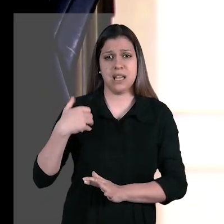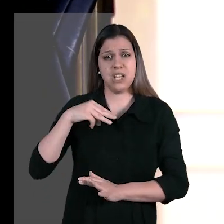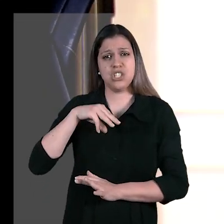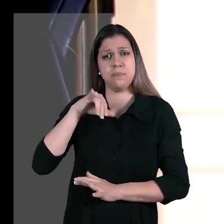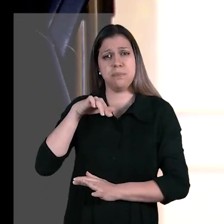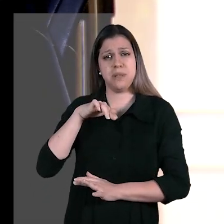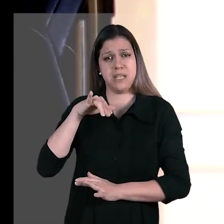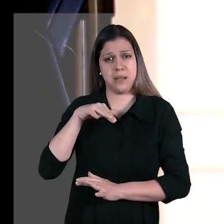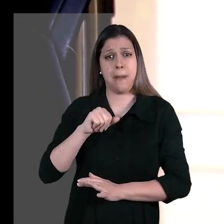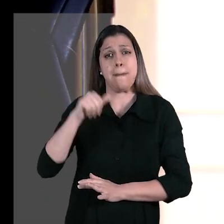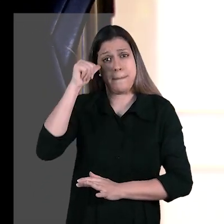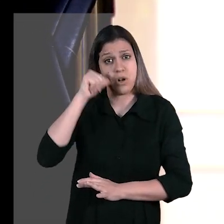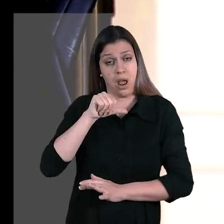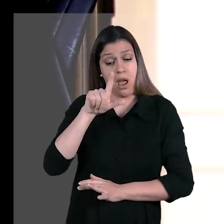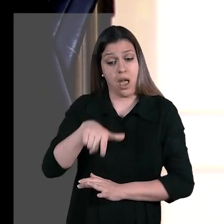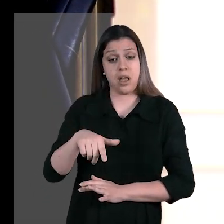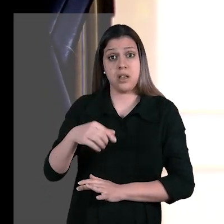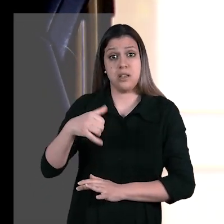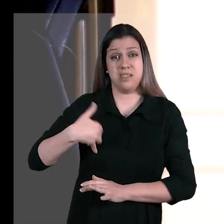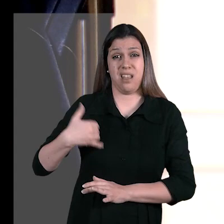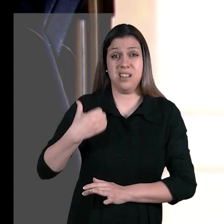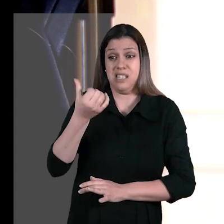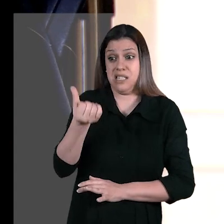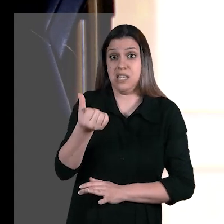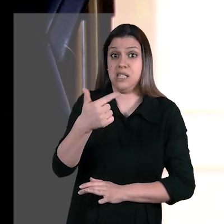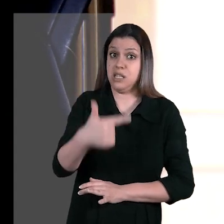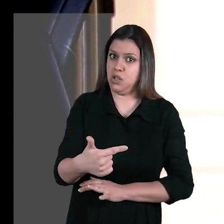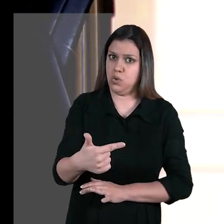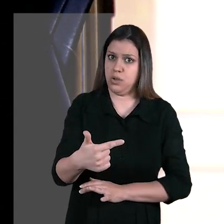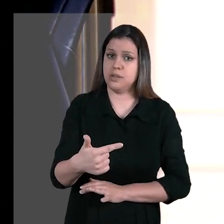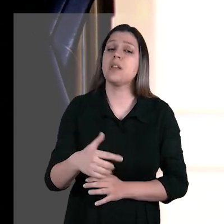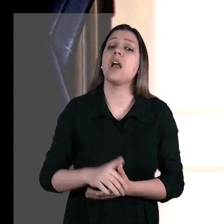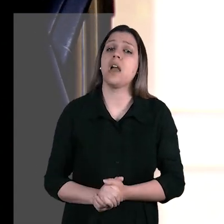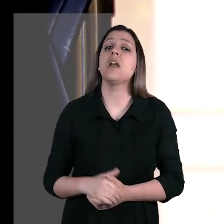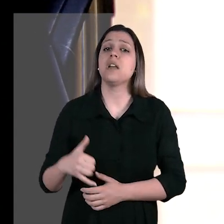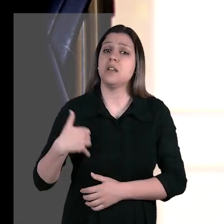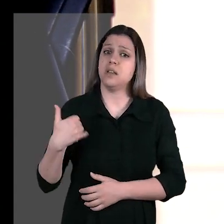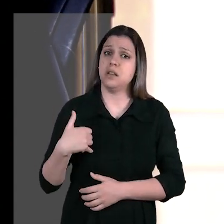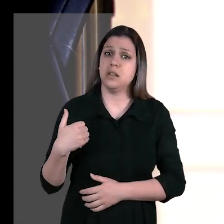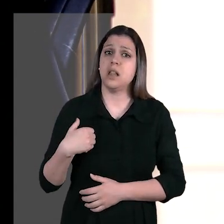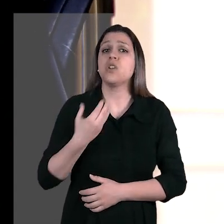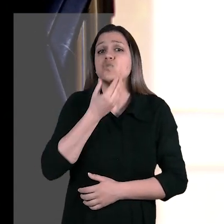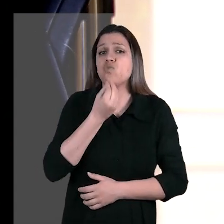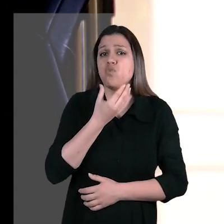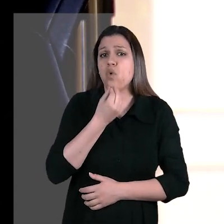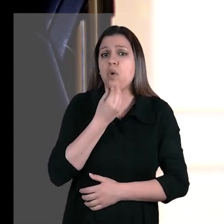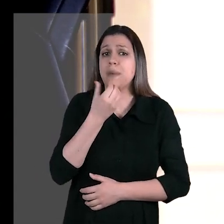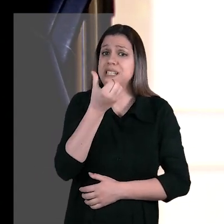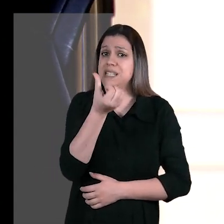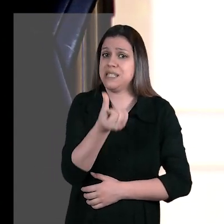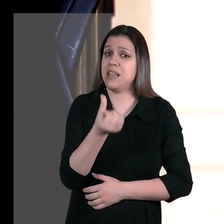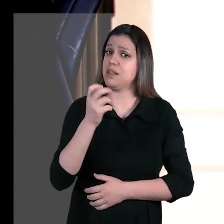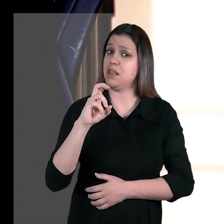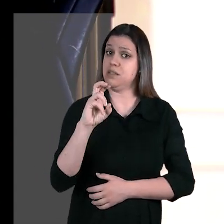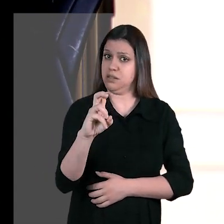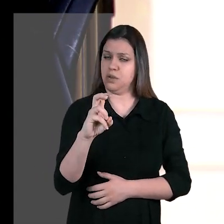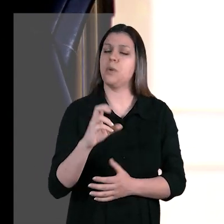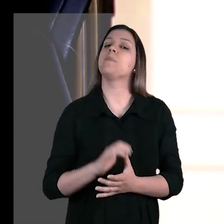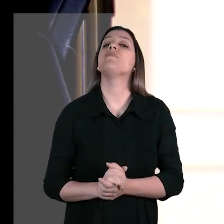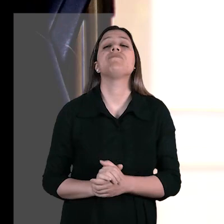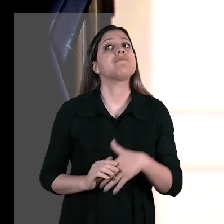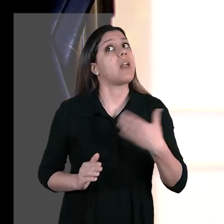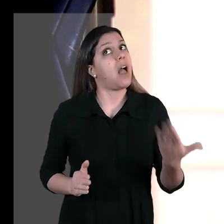mínima para a mulher será de 62 anos e a idade mínima para o homem de 65 anos. Então, o que